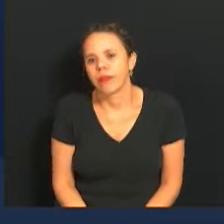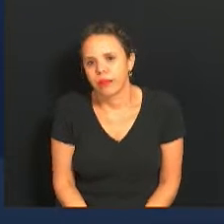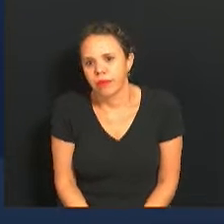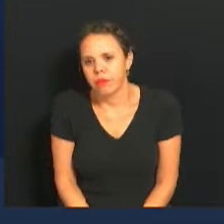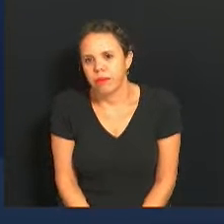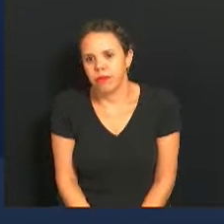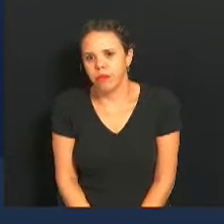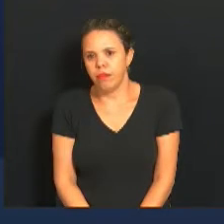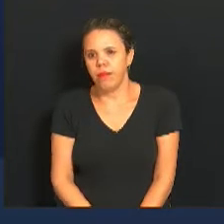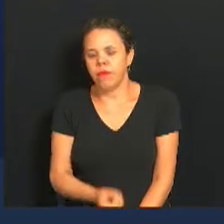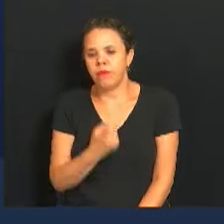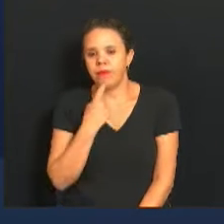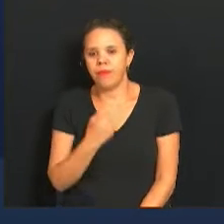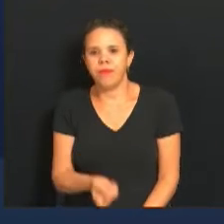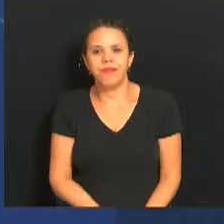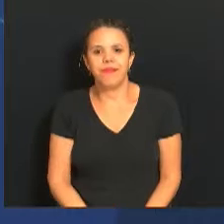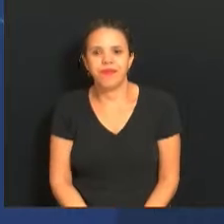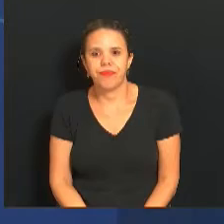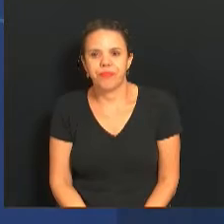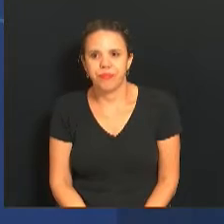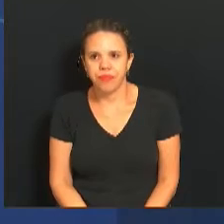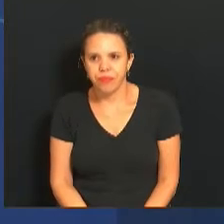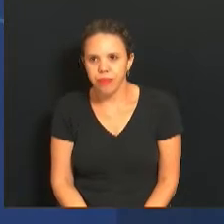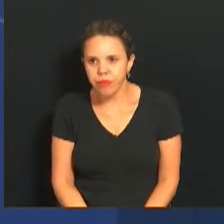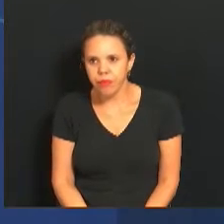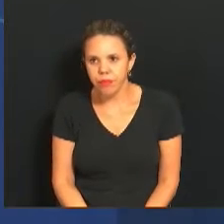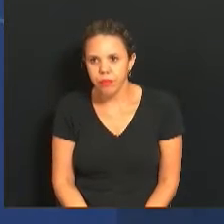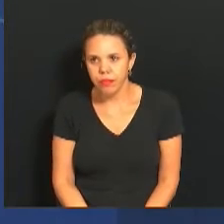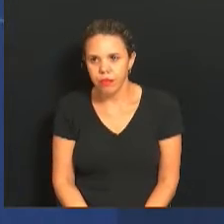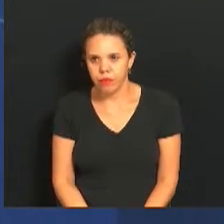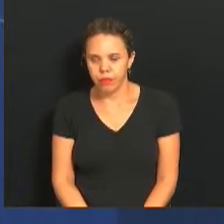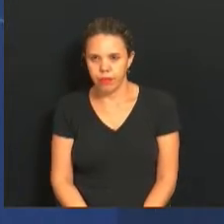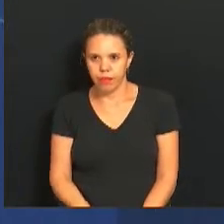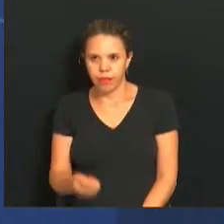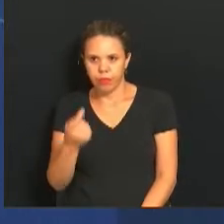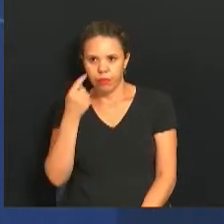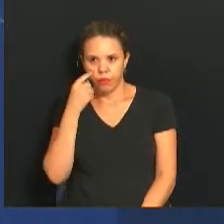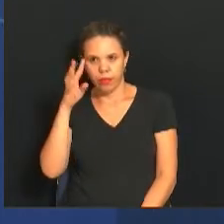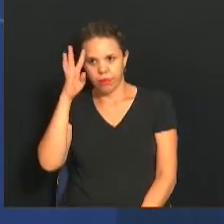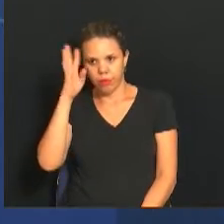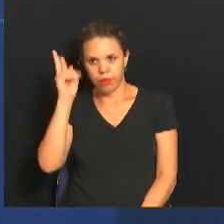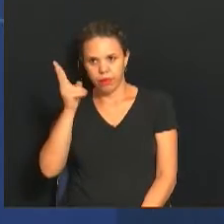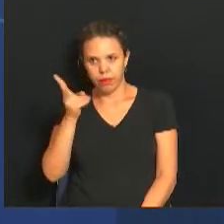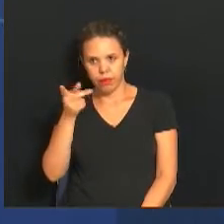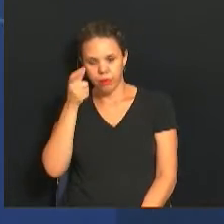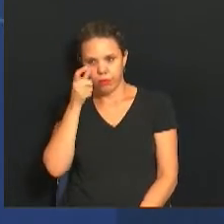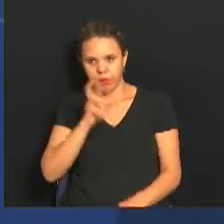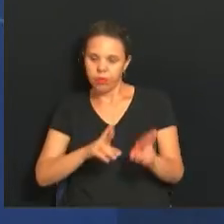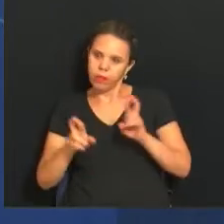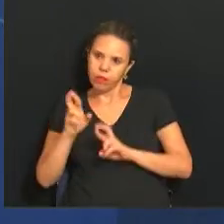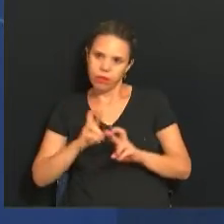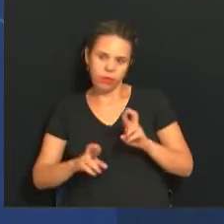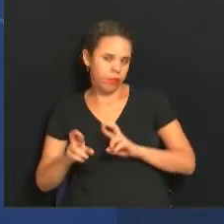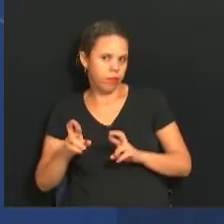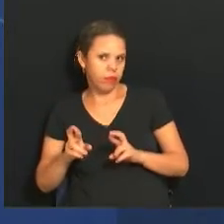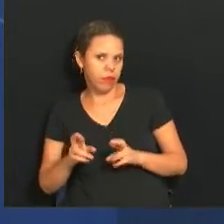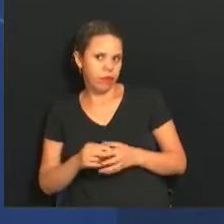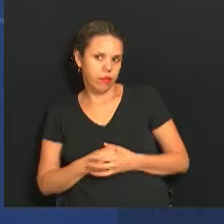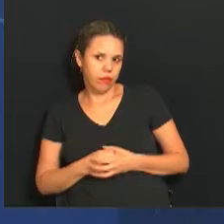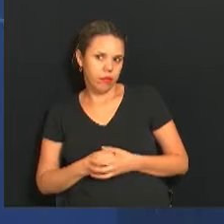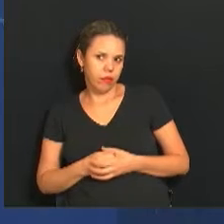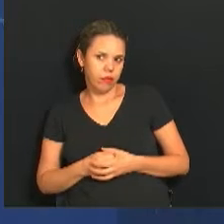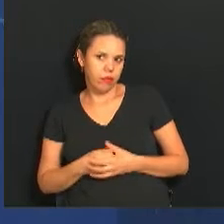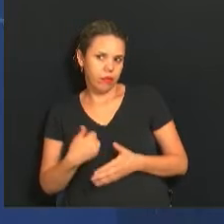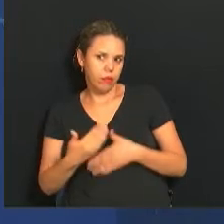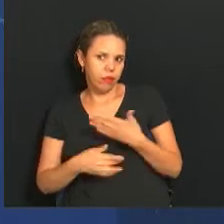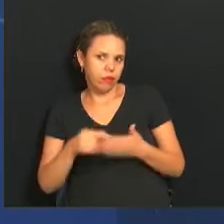aqui na cidade de Campinas. Olha só, toda quarta-feira você confere aqui uma atividade, o dia a